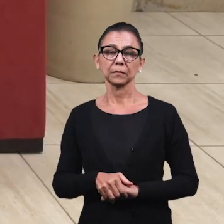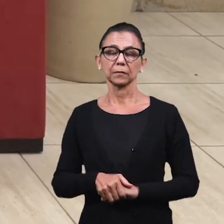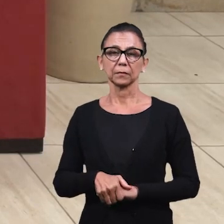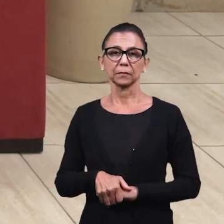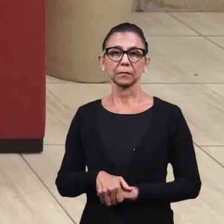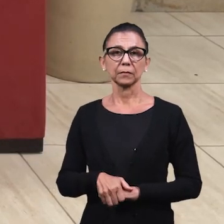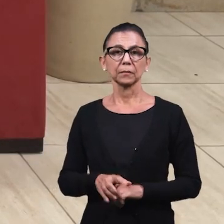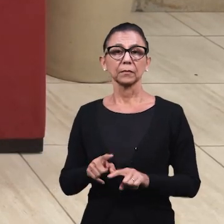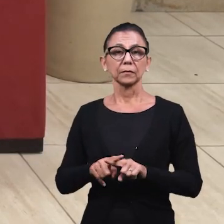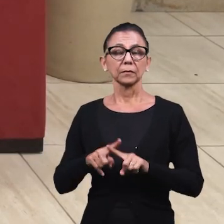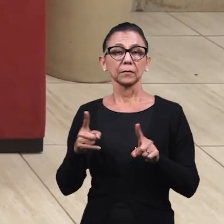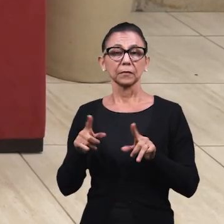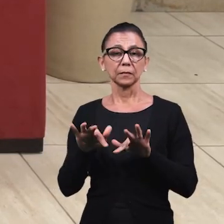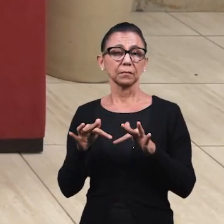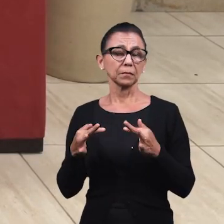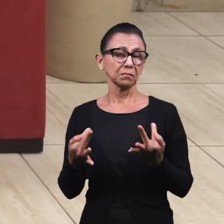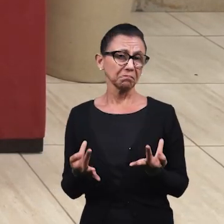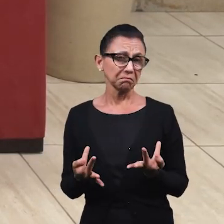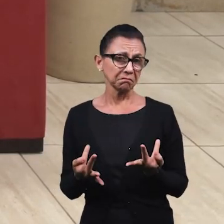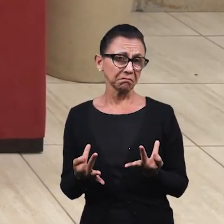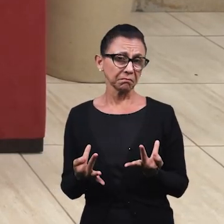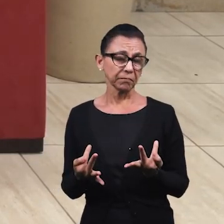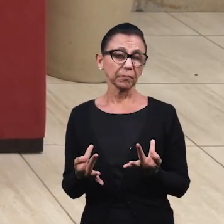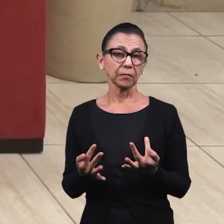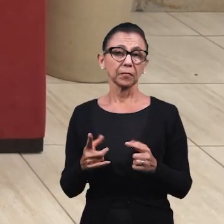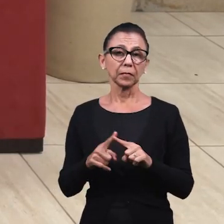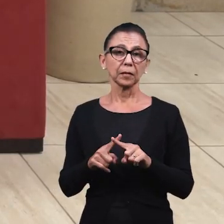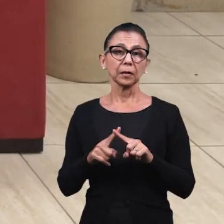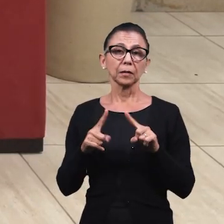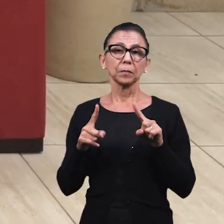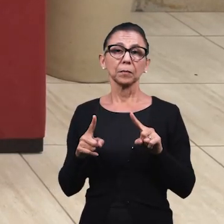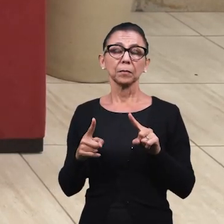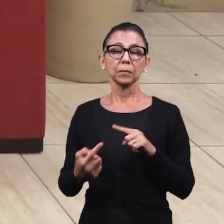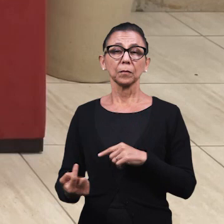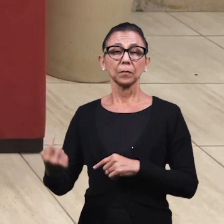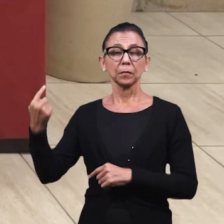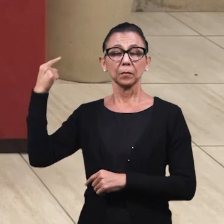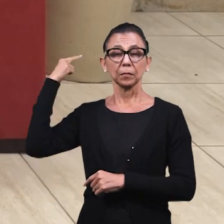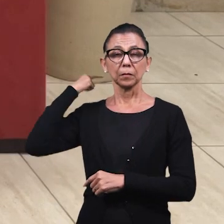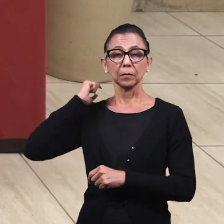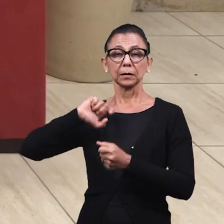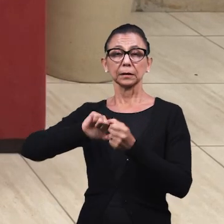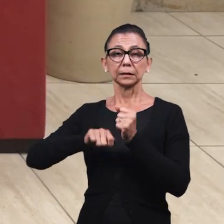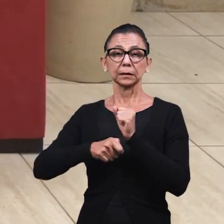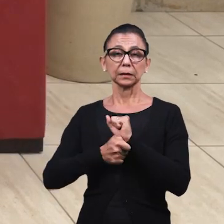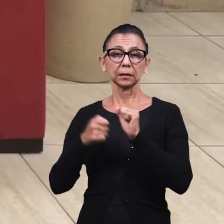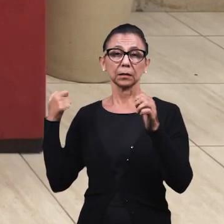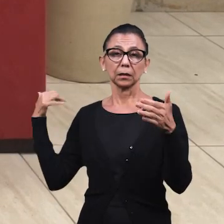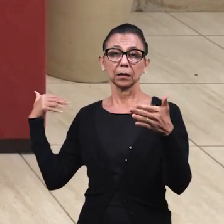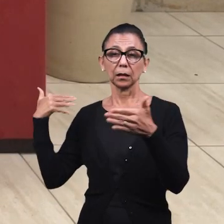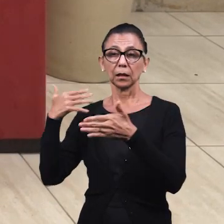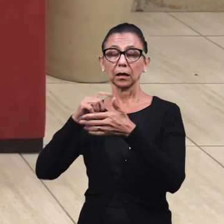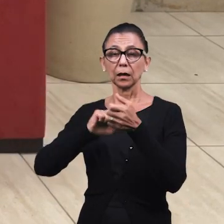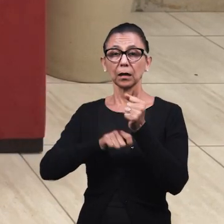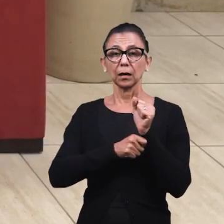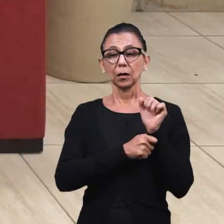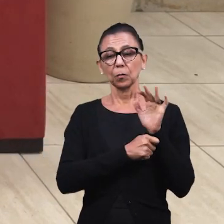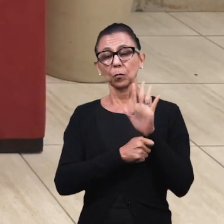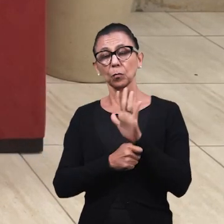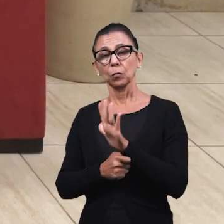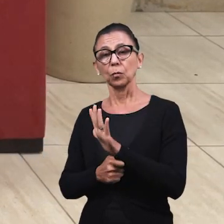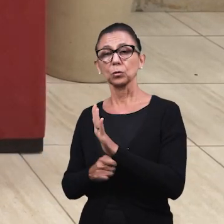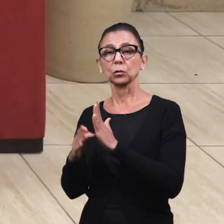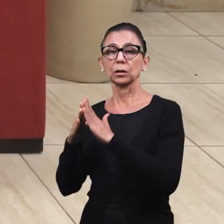reis do passado, o Senhor sempre ocultou, mas agora é revelado a nós. Que momento